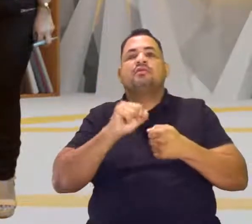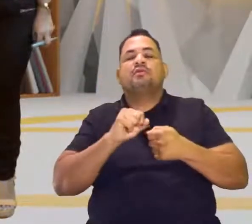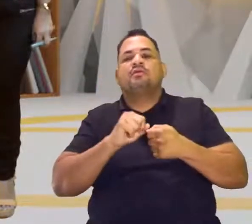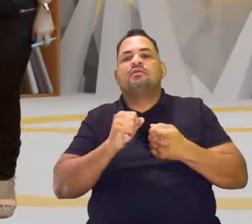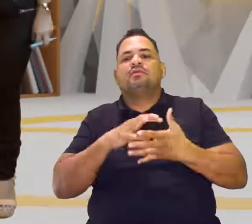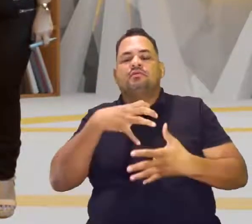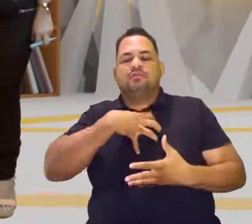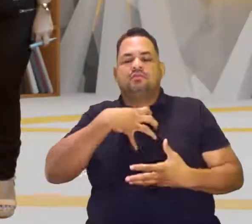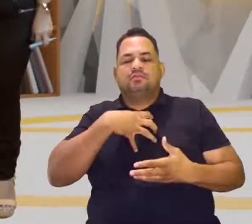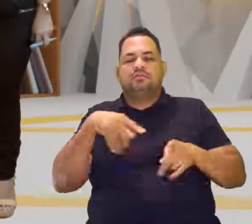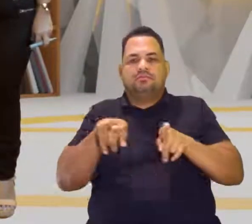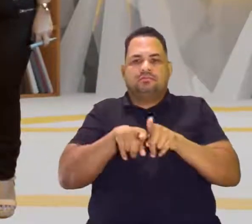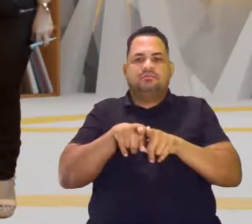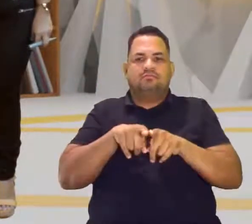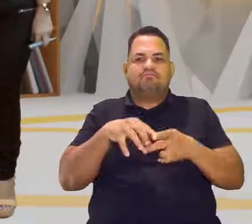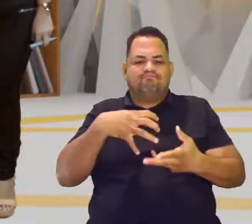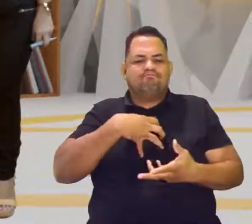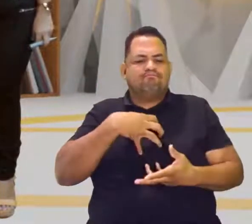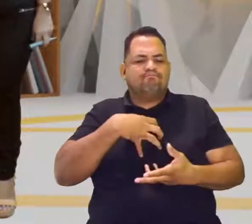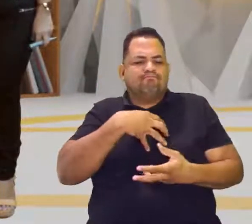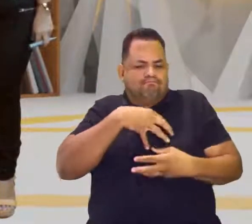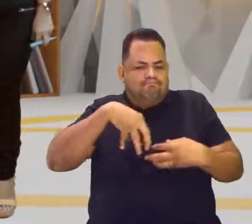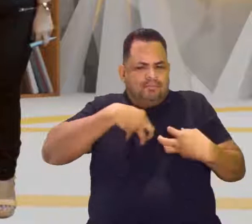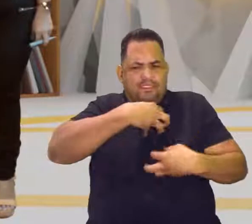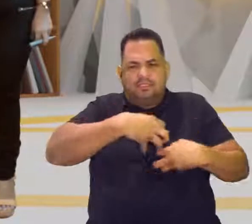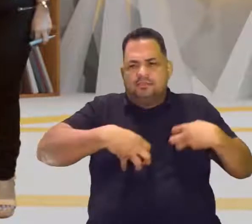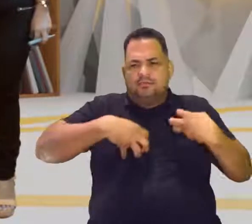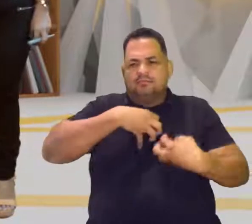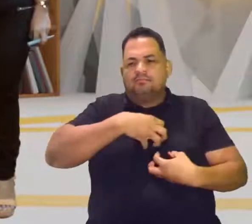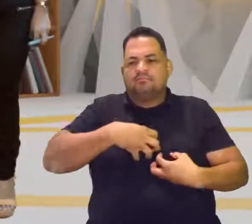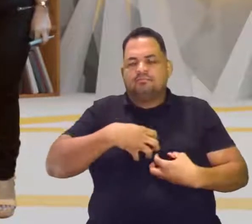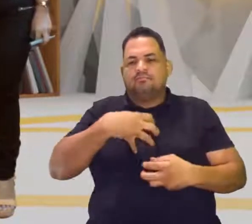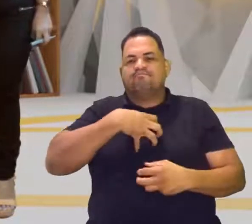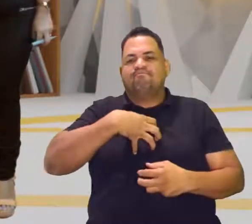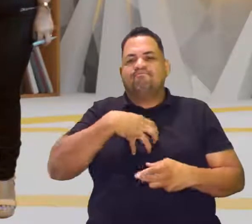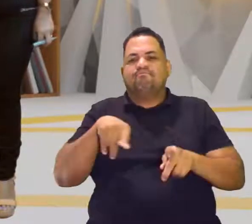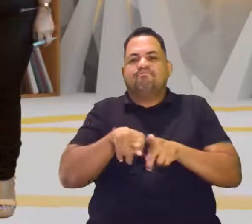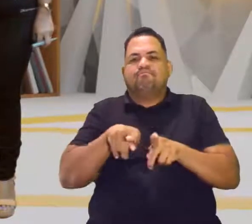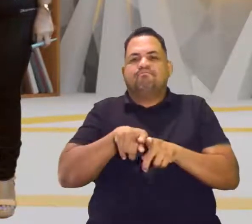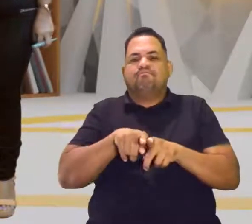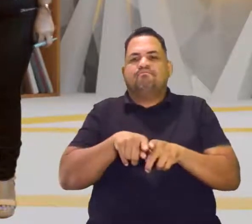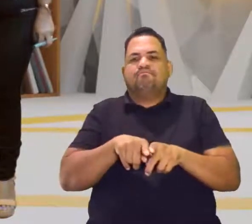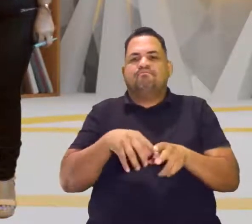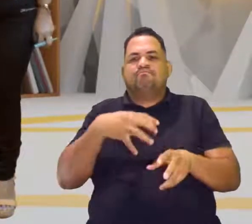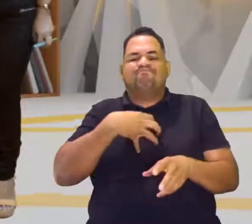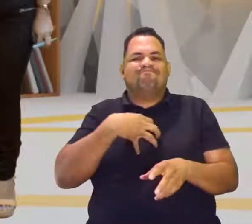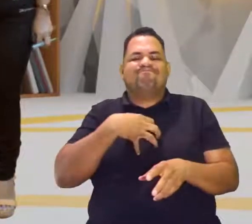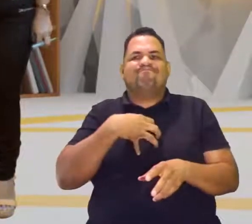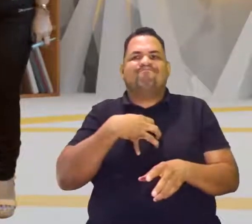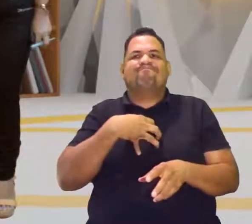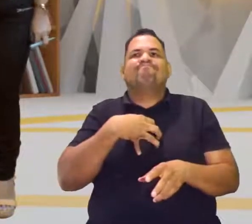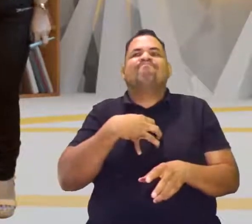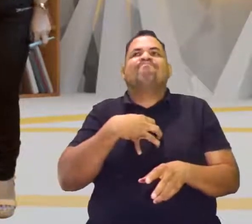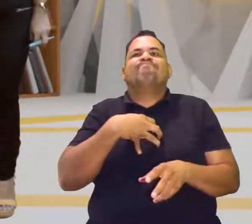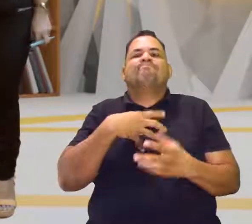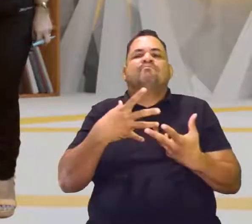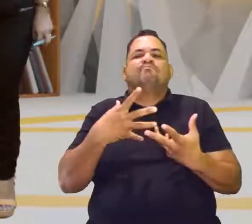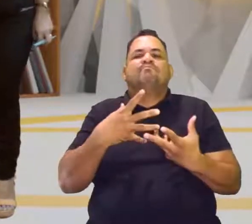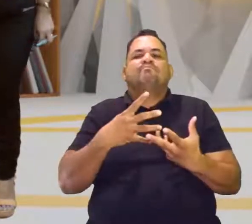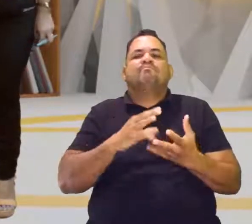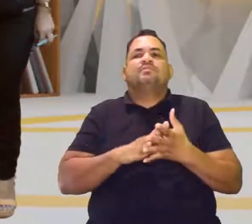agir e de sentir sentimento mexe com sentimentos também é que eu falei para vocês sentimento é algo